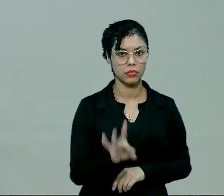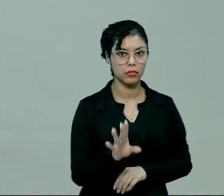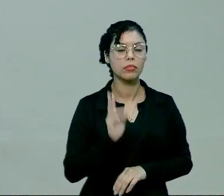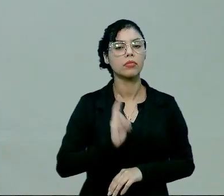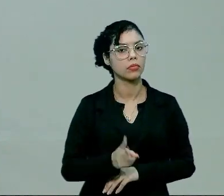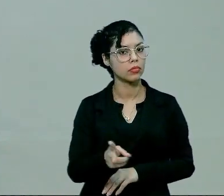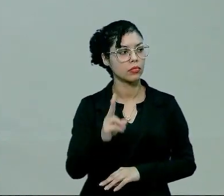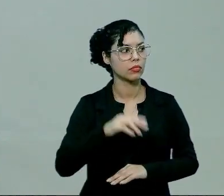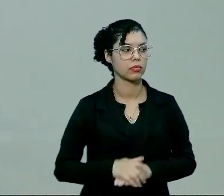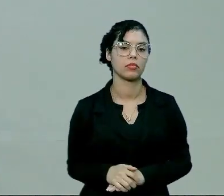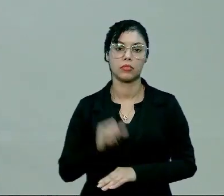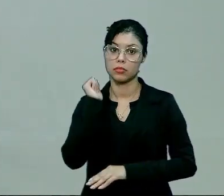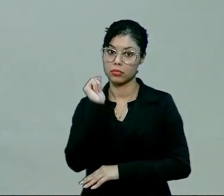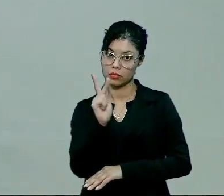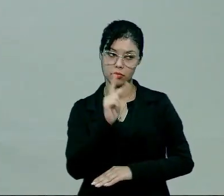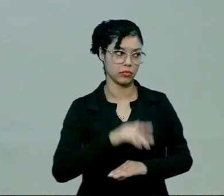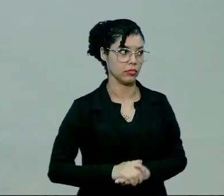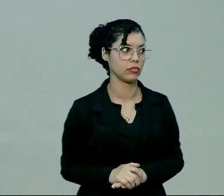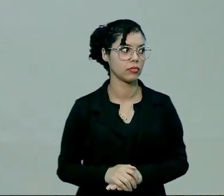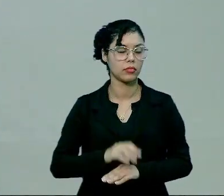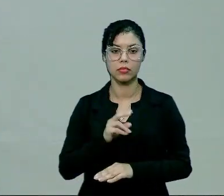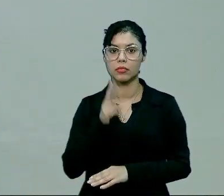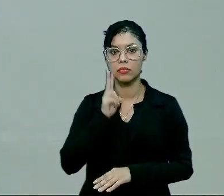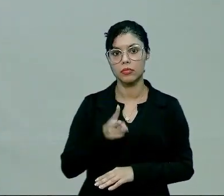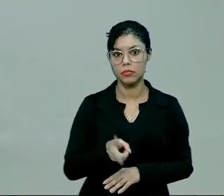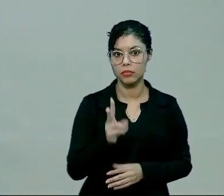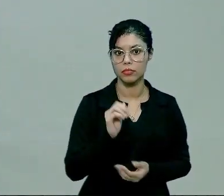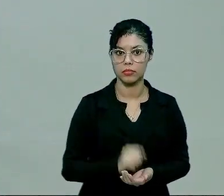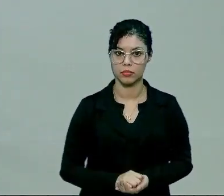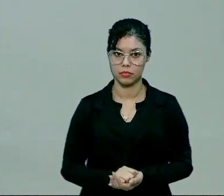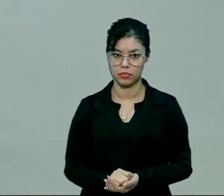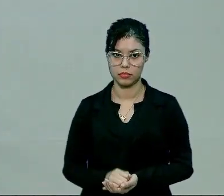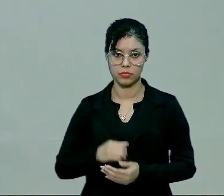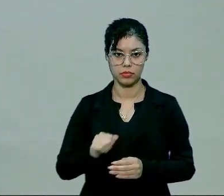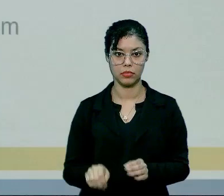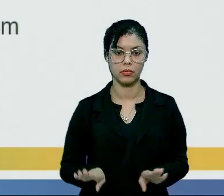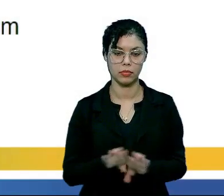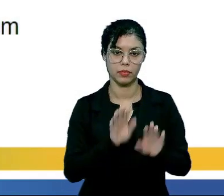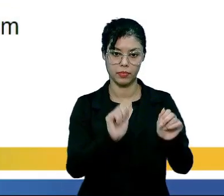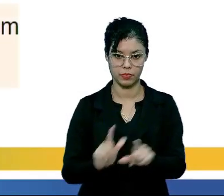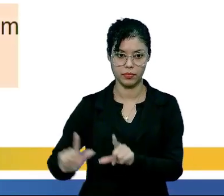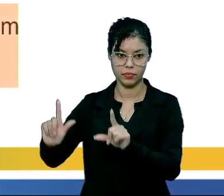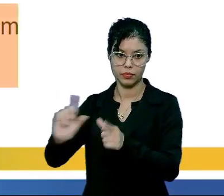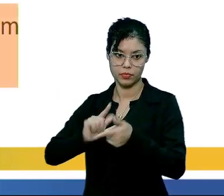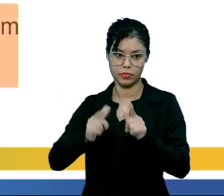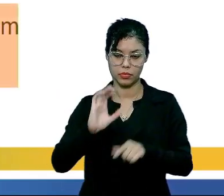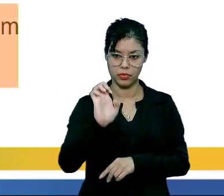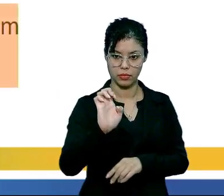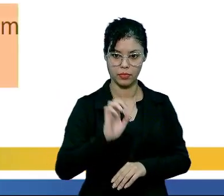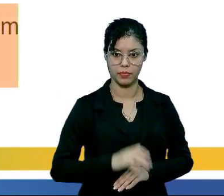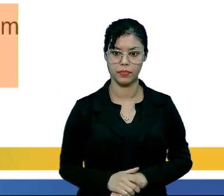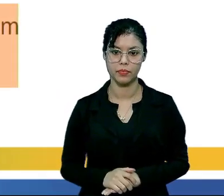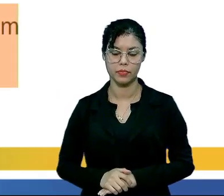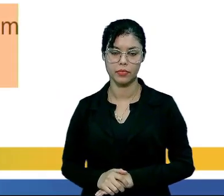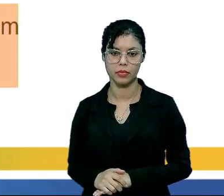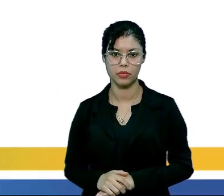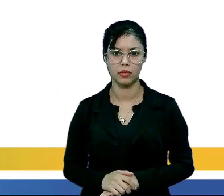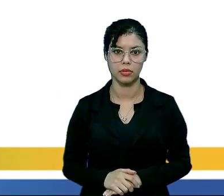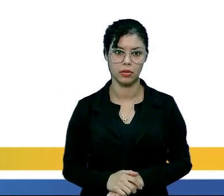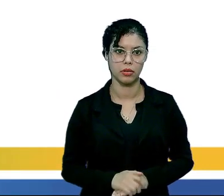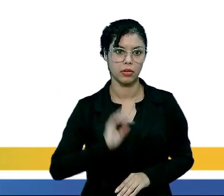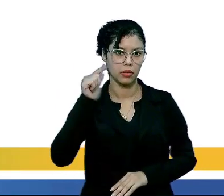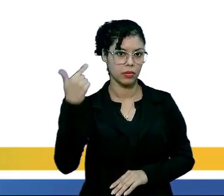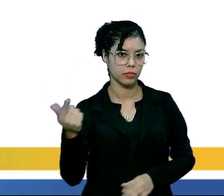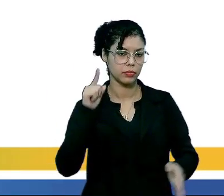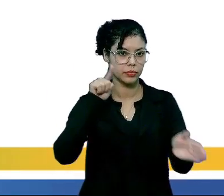ser constantes, ok? Então vamos seguir. Ó, nosso gabarito aí na tela, letra E, perfeito?